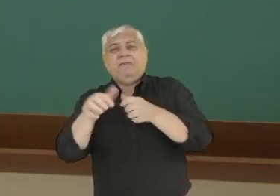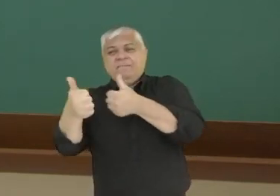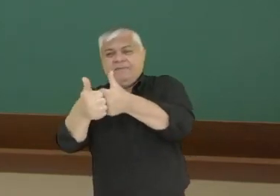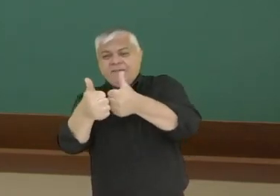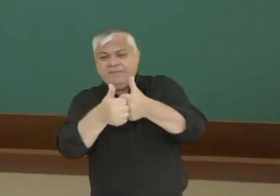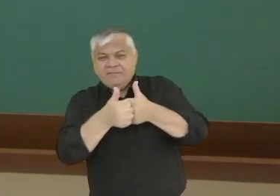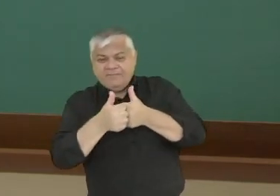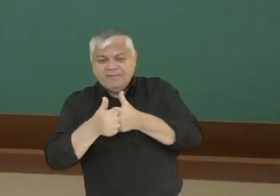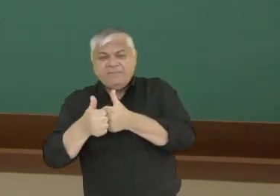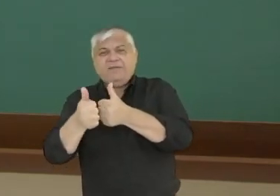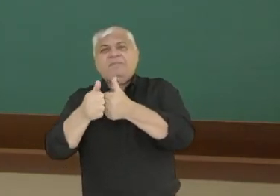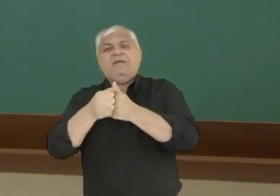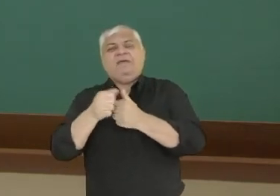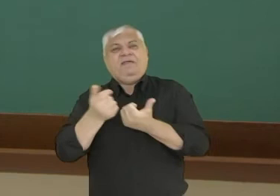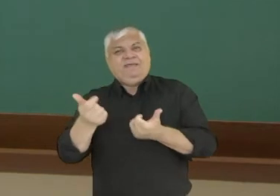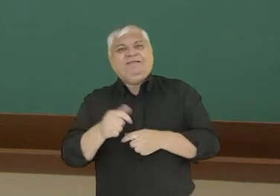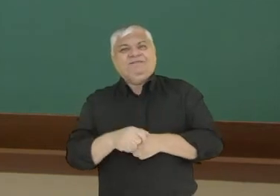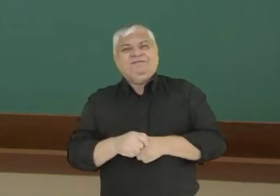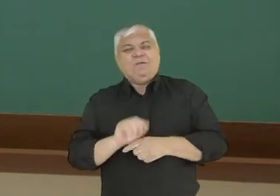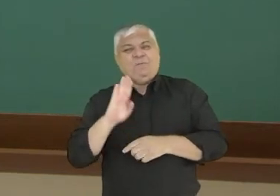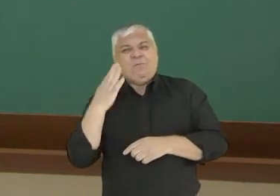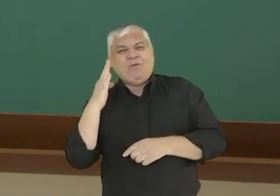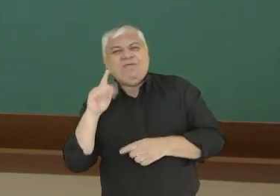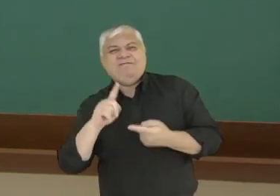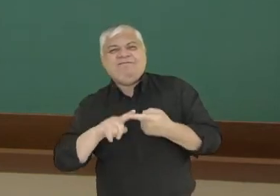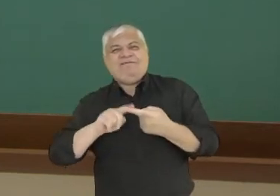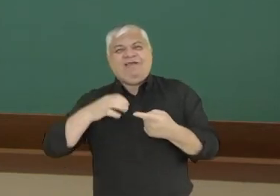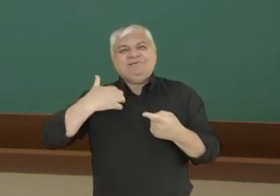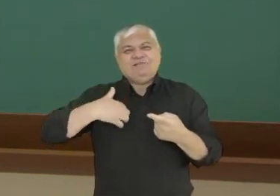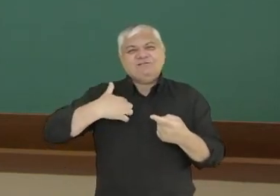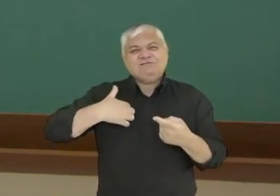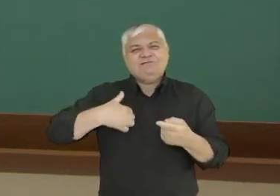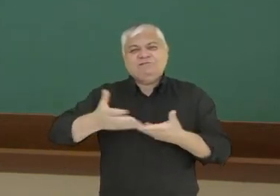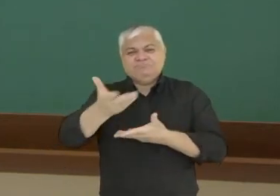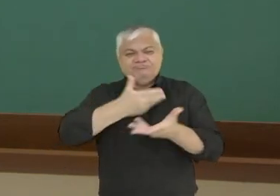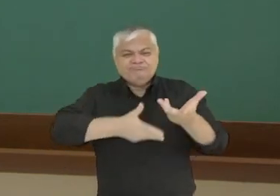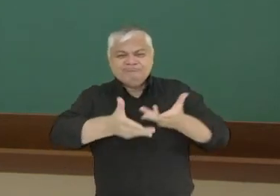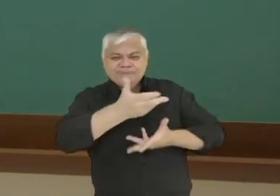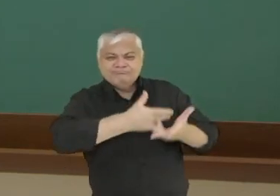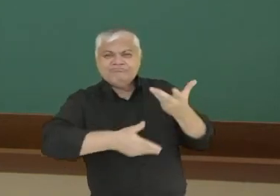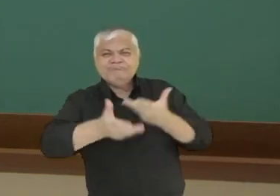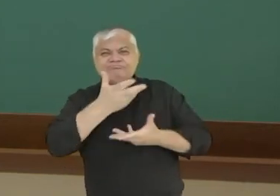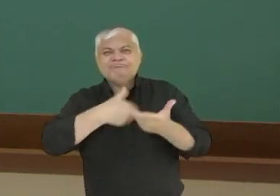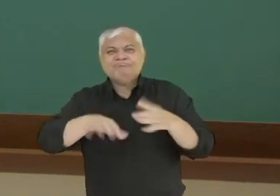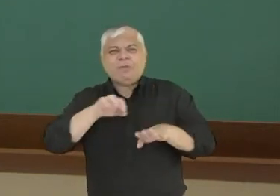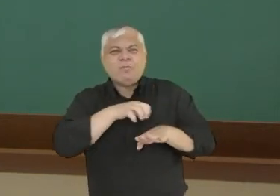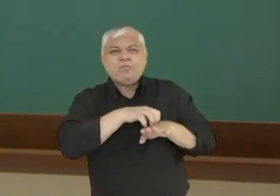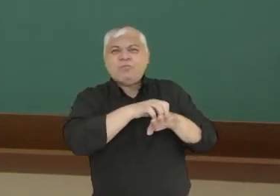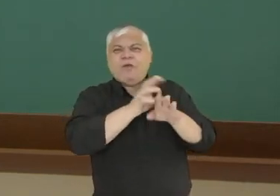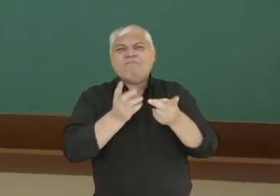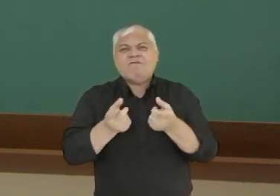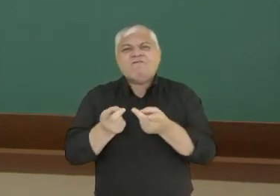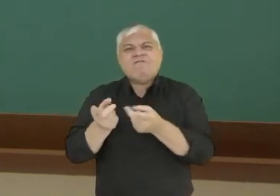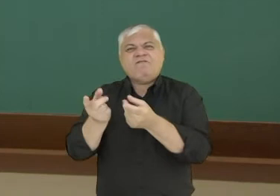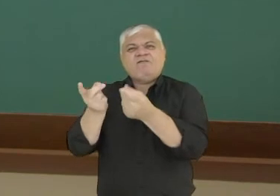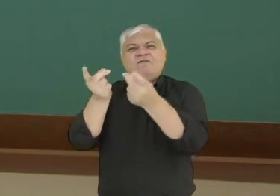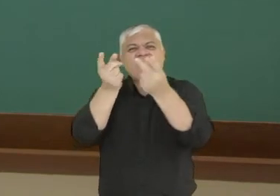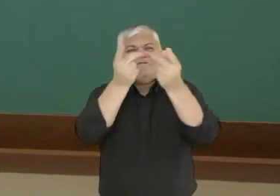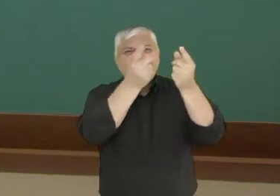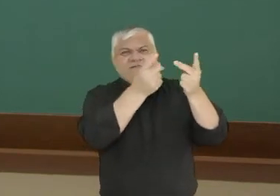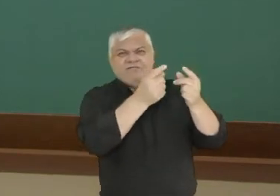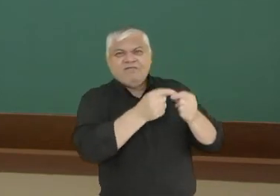né chamar o Mercosul é um olha só a produção atividade agropecuária da região sul